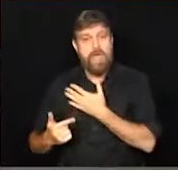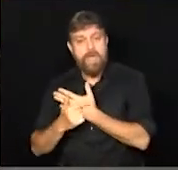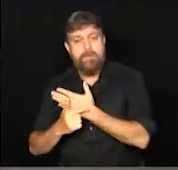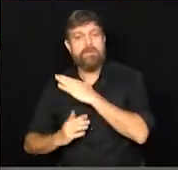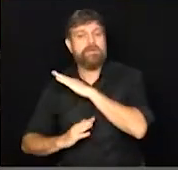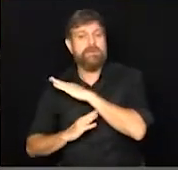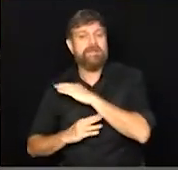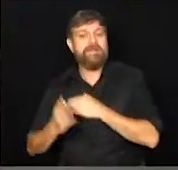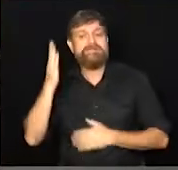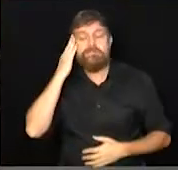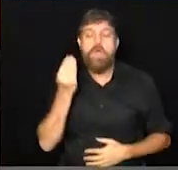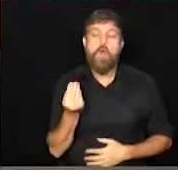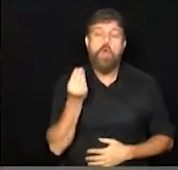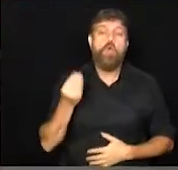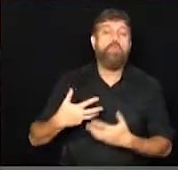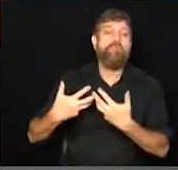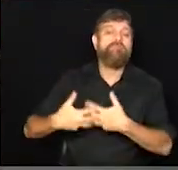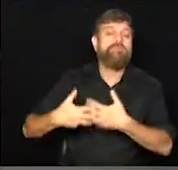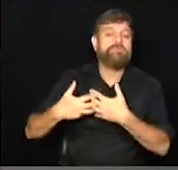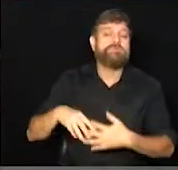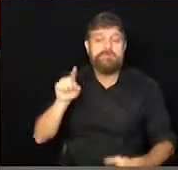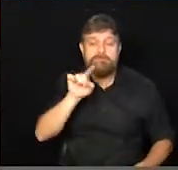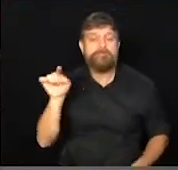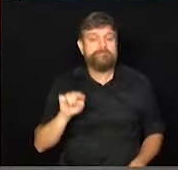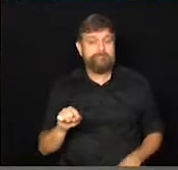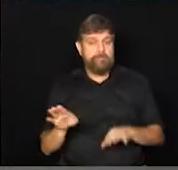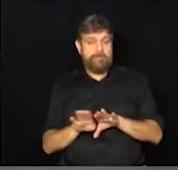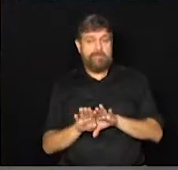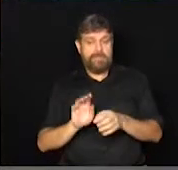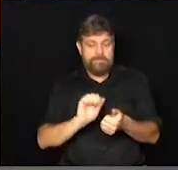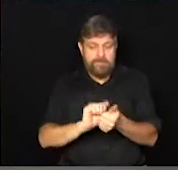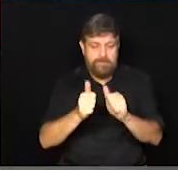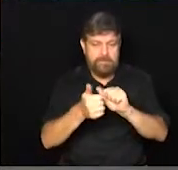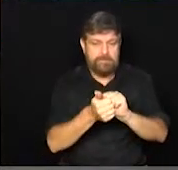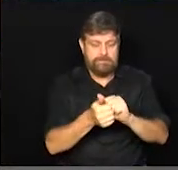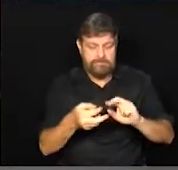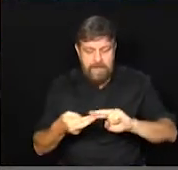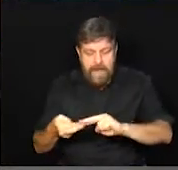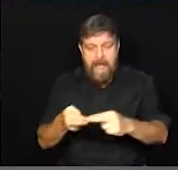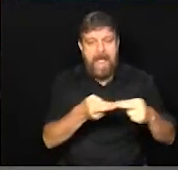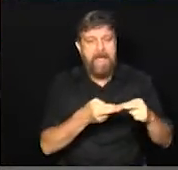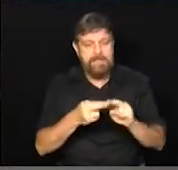é que vai funcionar e debater o aprimoramento dessa rede